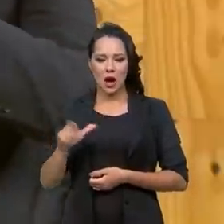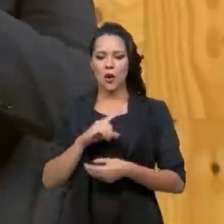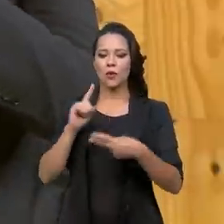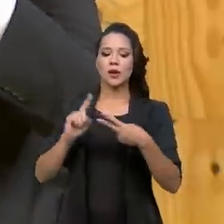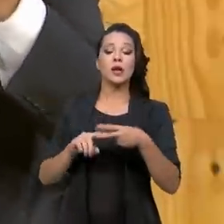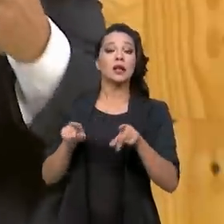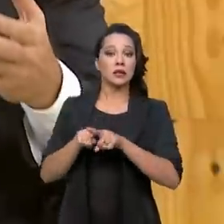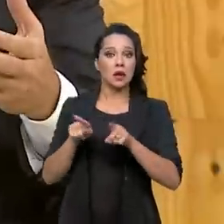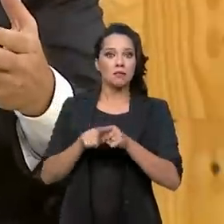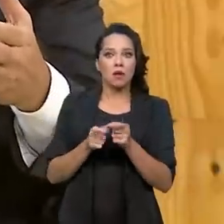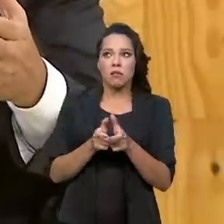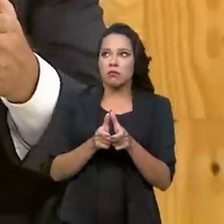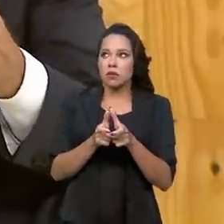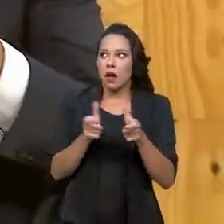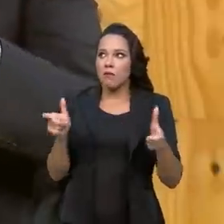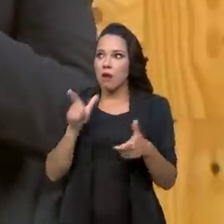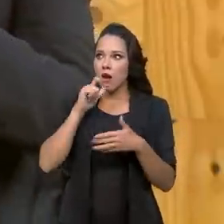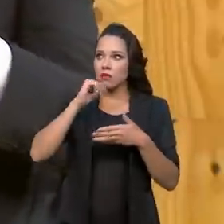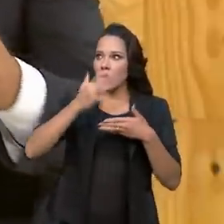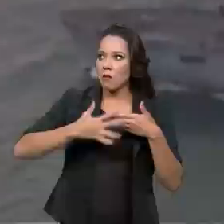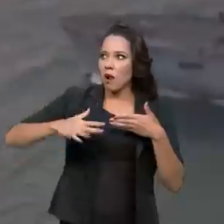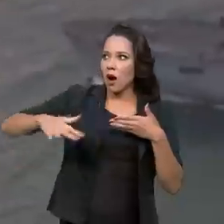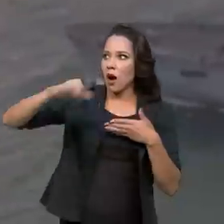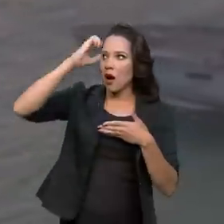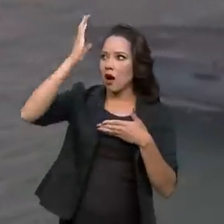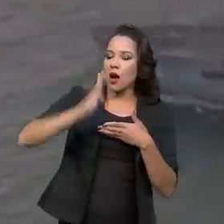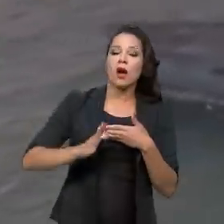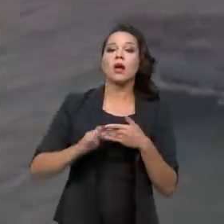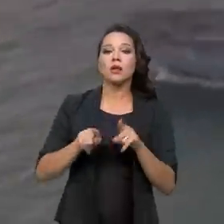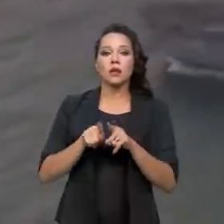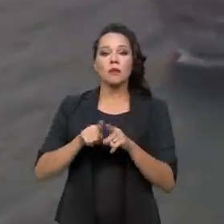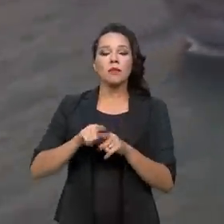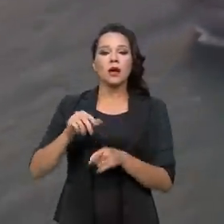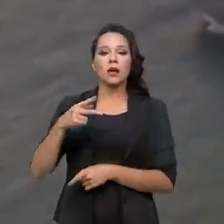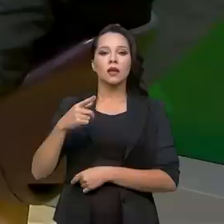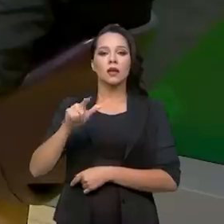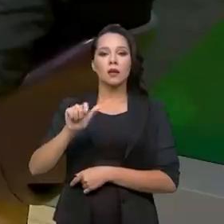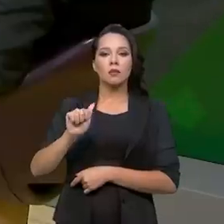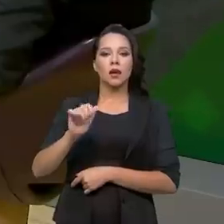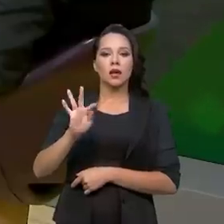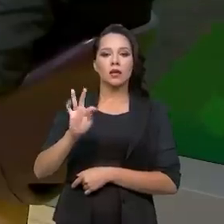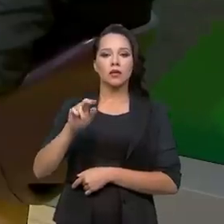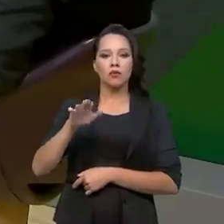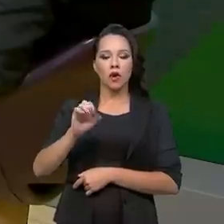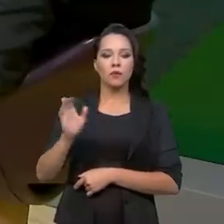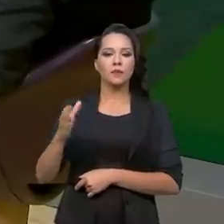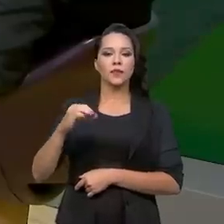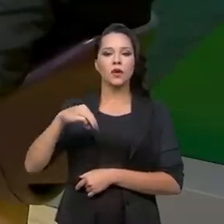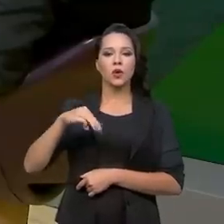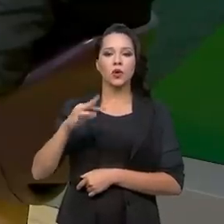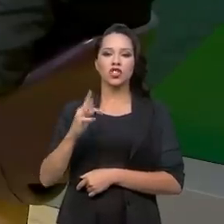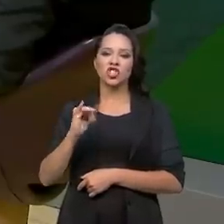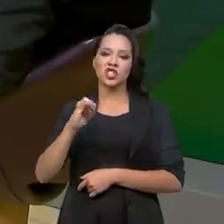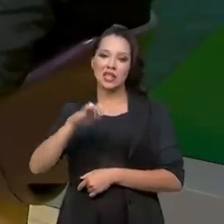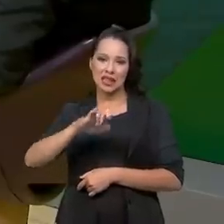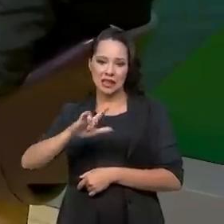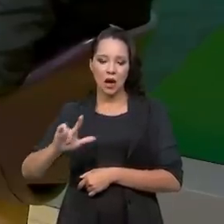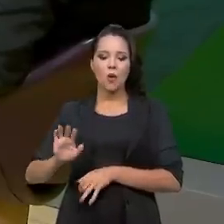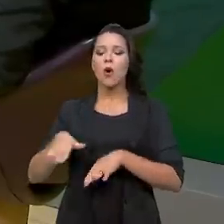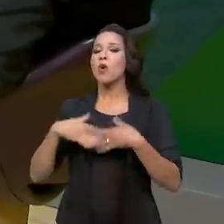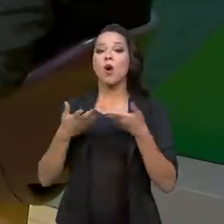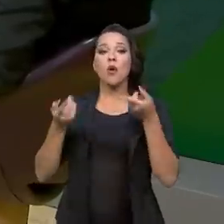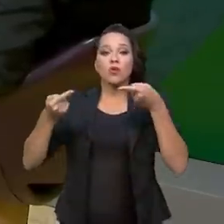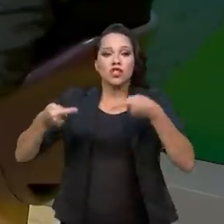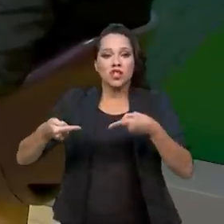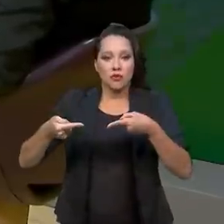da própria dimensão da costa brasileira e da plataforma continental. Então, eu pergunto ao senhor, quais são os